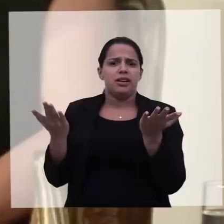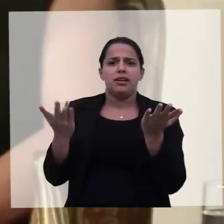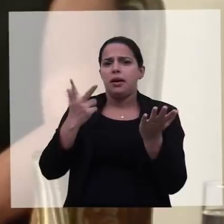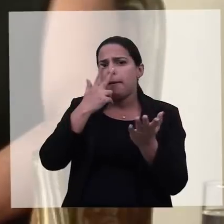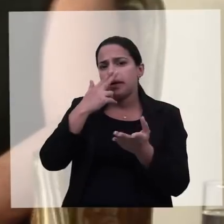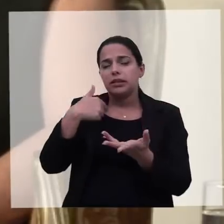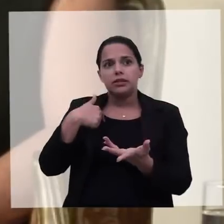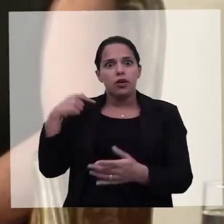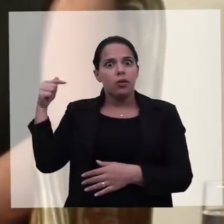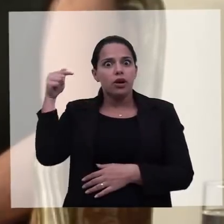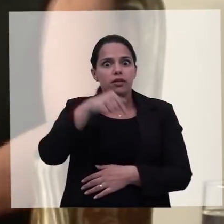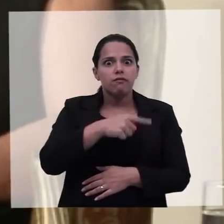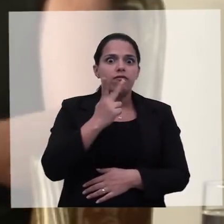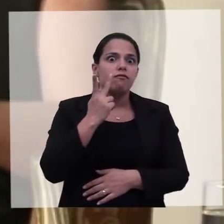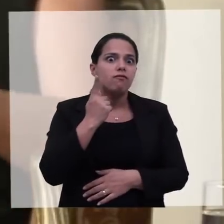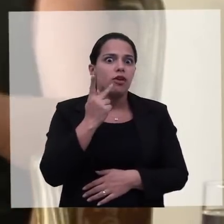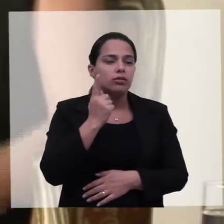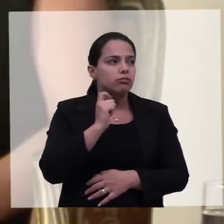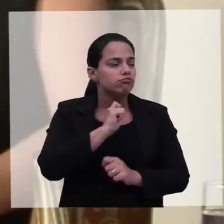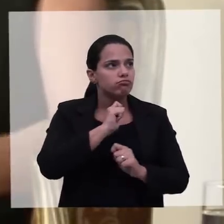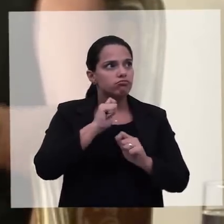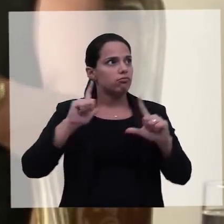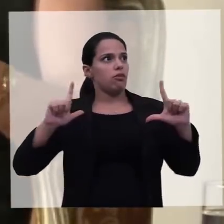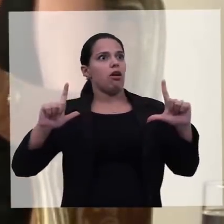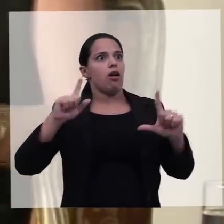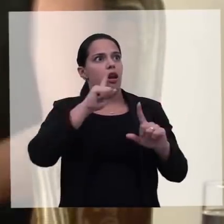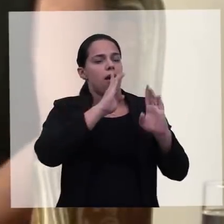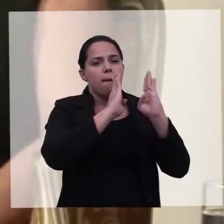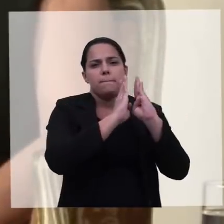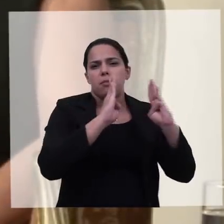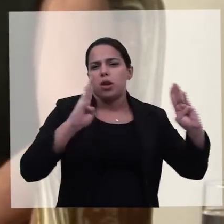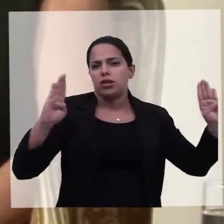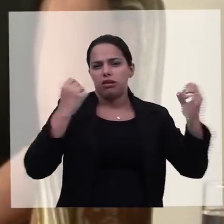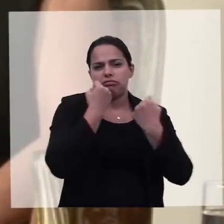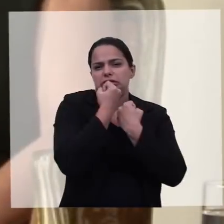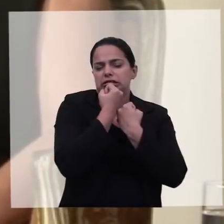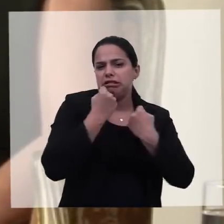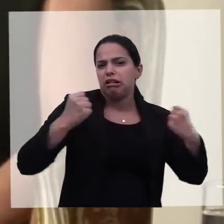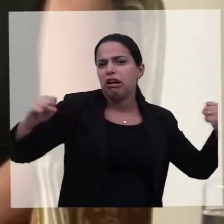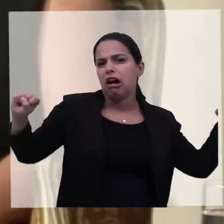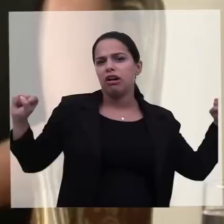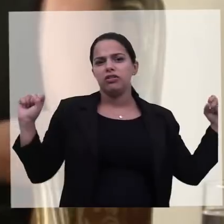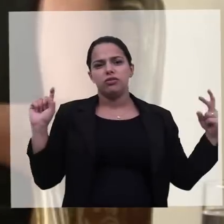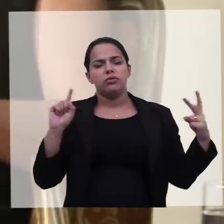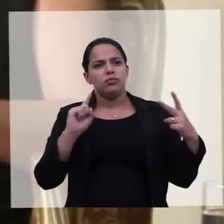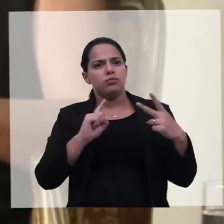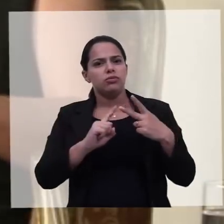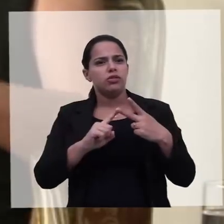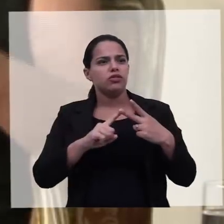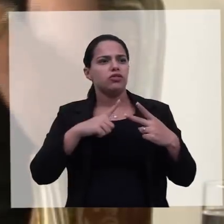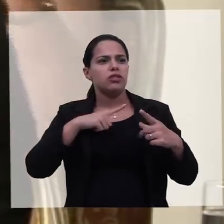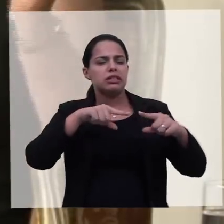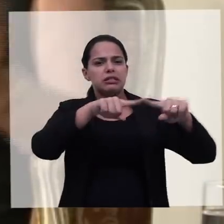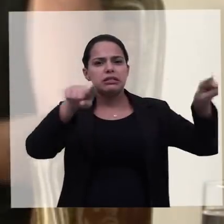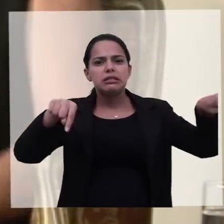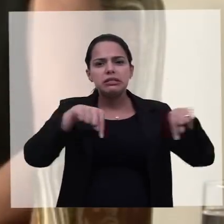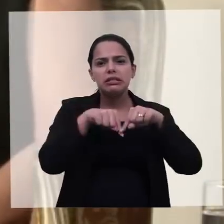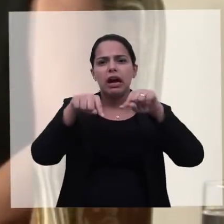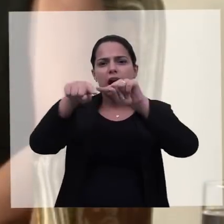você chega e se depara com uma escola que tem uma grande biblioteca, não é que você tinha